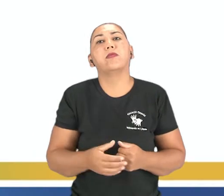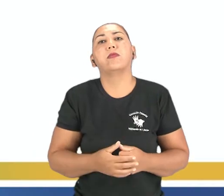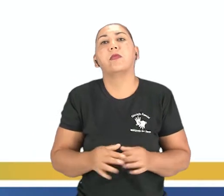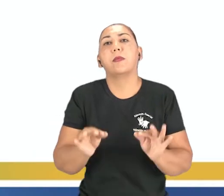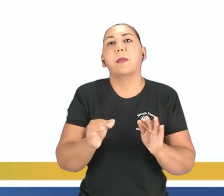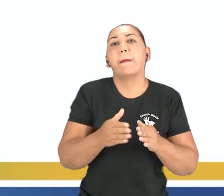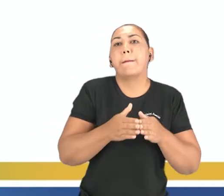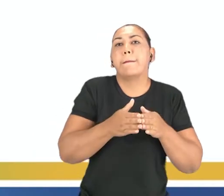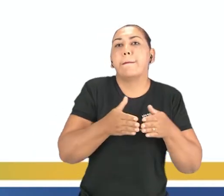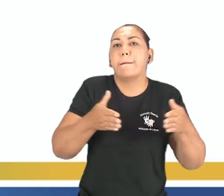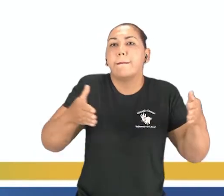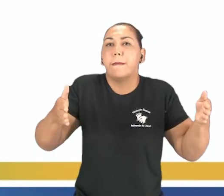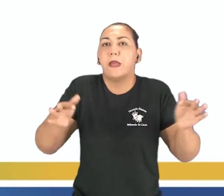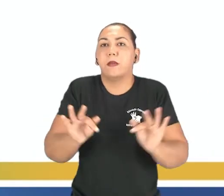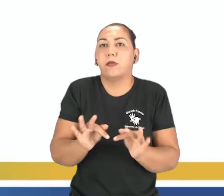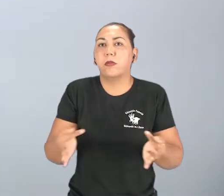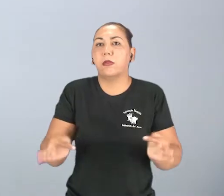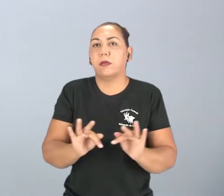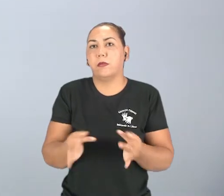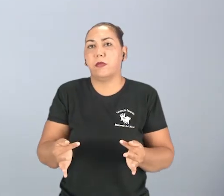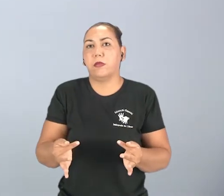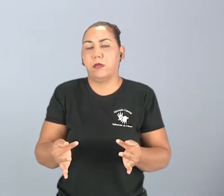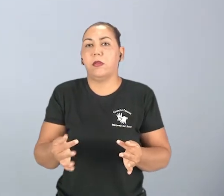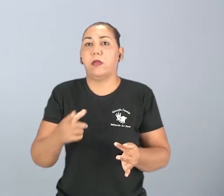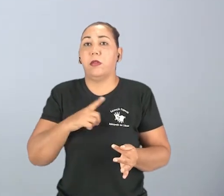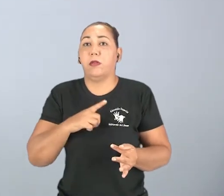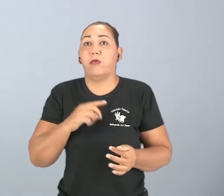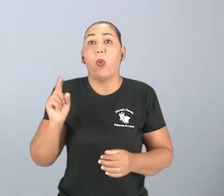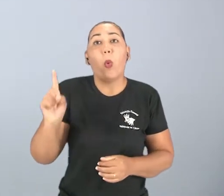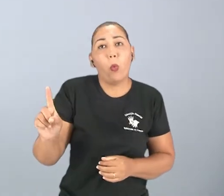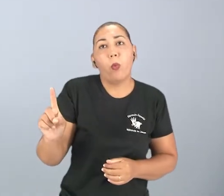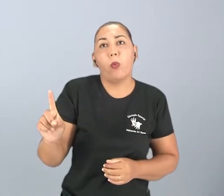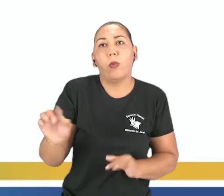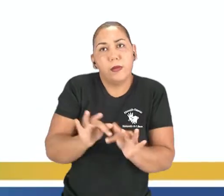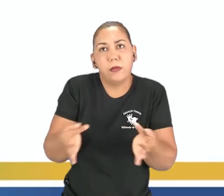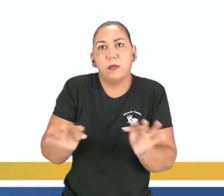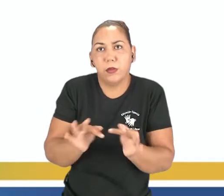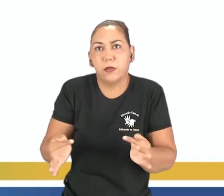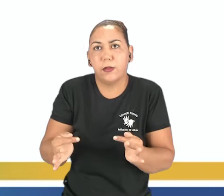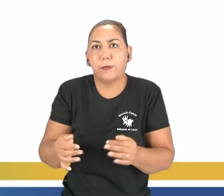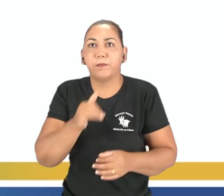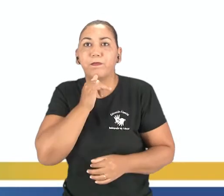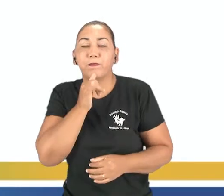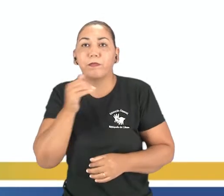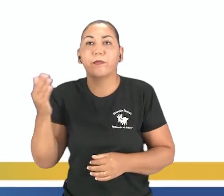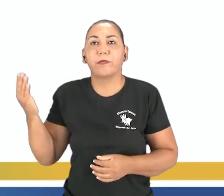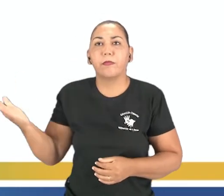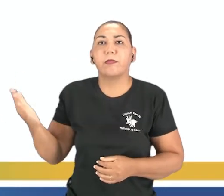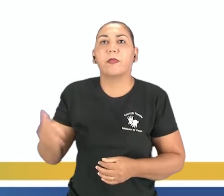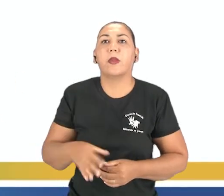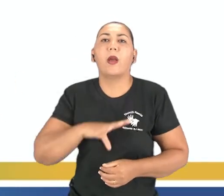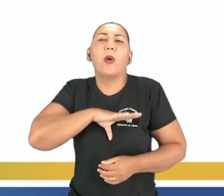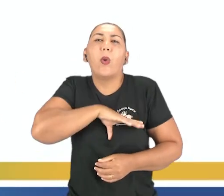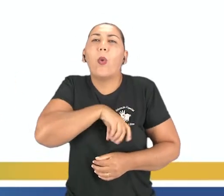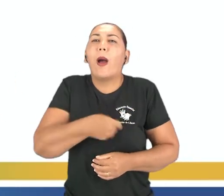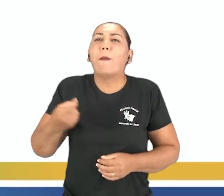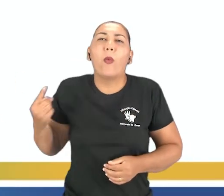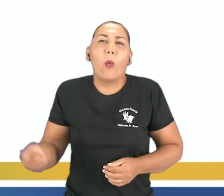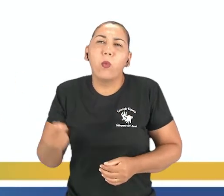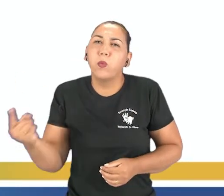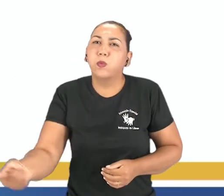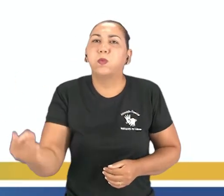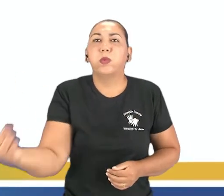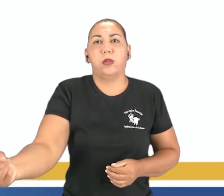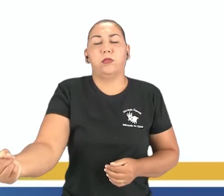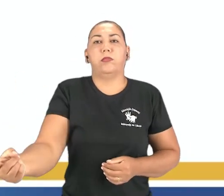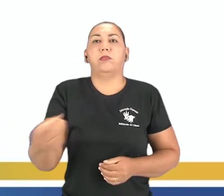período simples, só tem um é simples. Vamos ver alguns exemplos, olha só. O amor é eterno, eu só tenho um